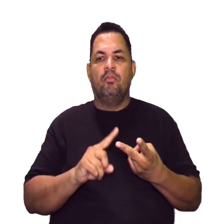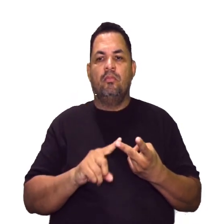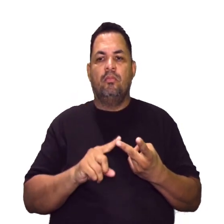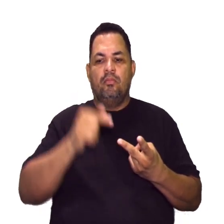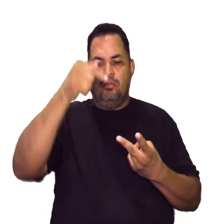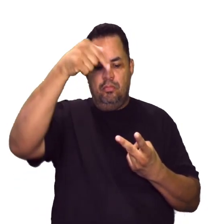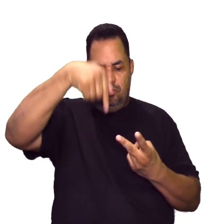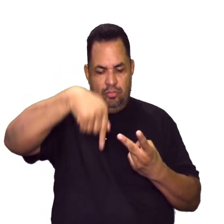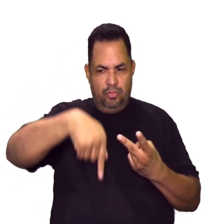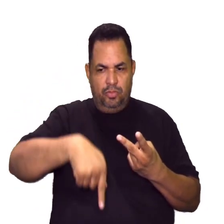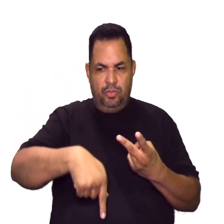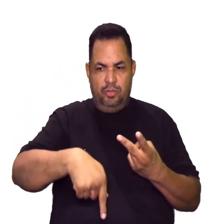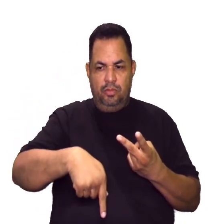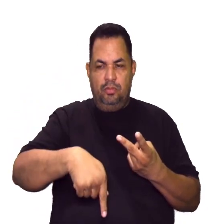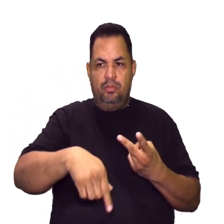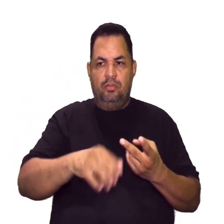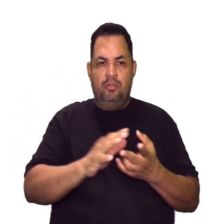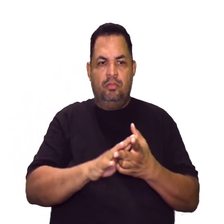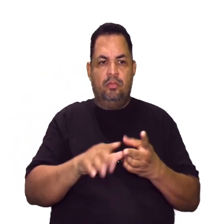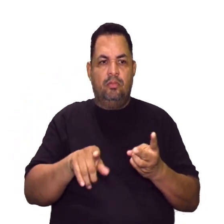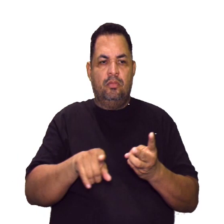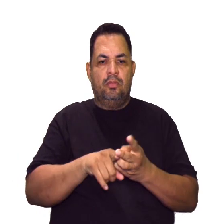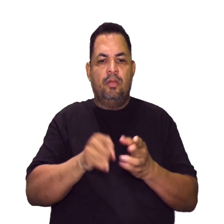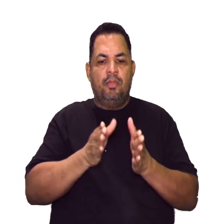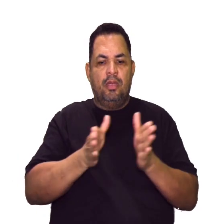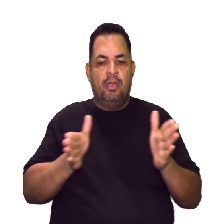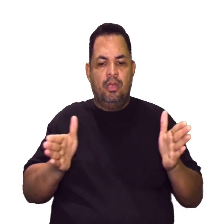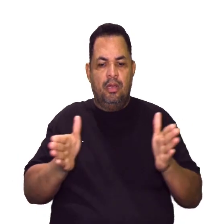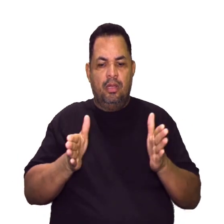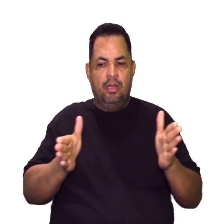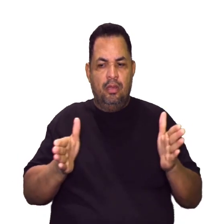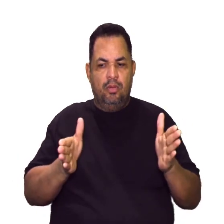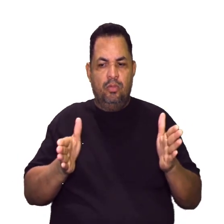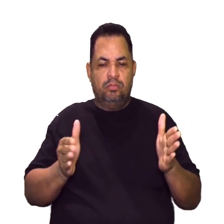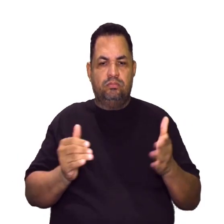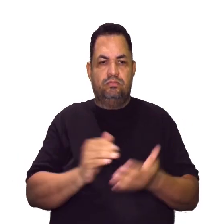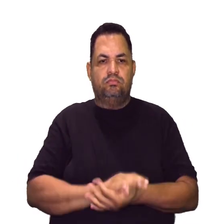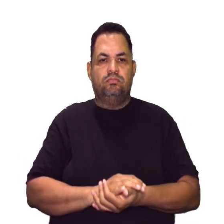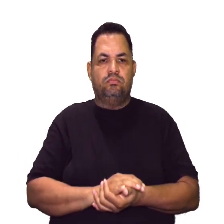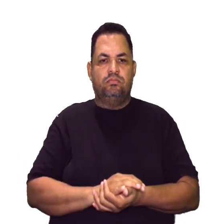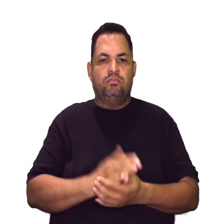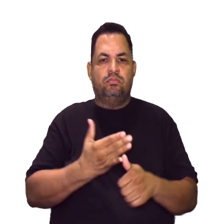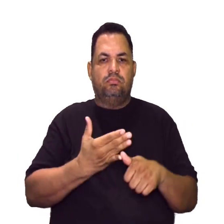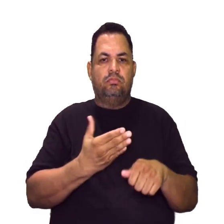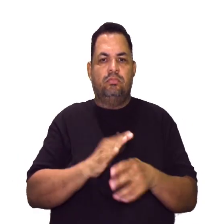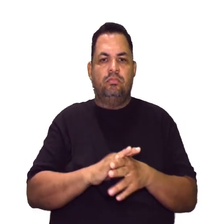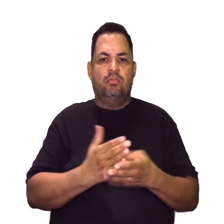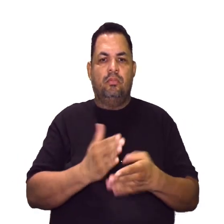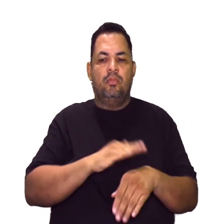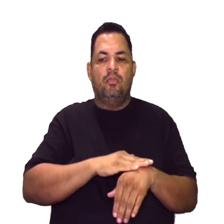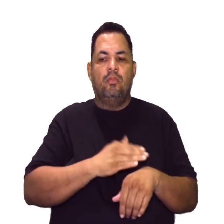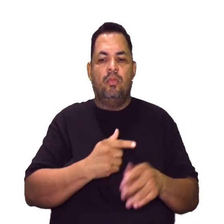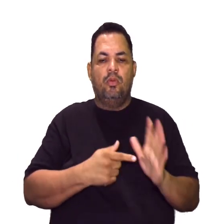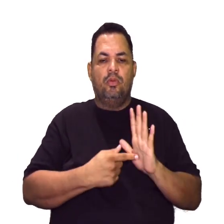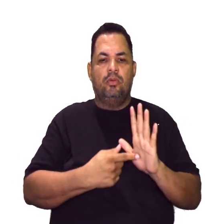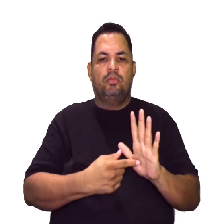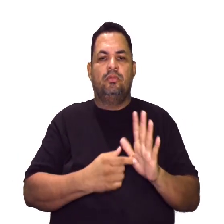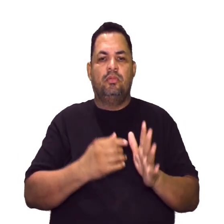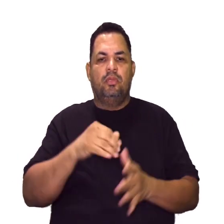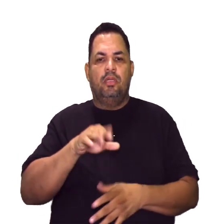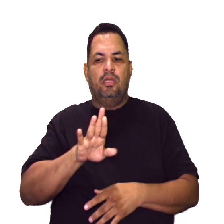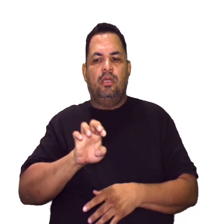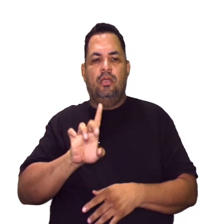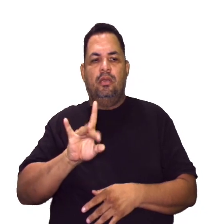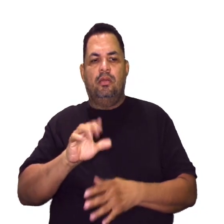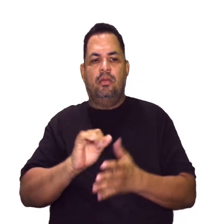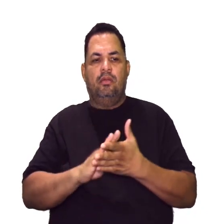A profundidade e também a largura, ok? Na prática, que indicando o relevo, né?